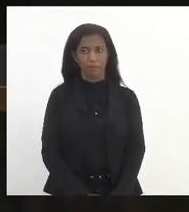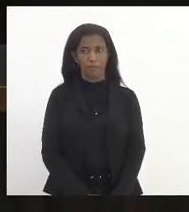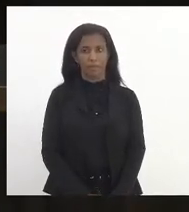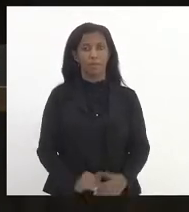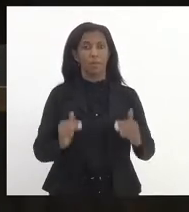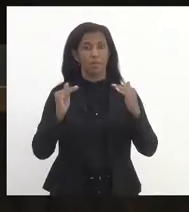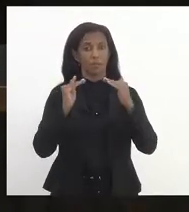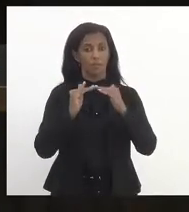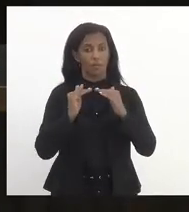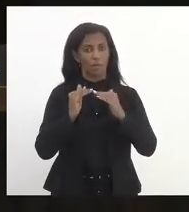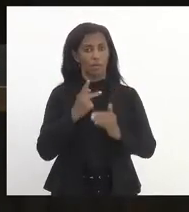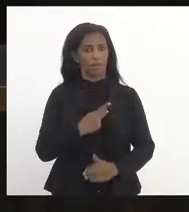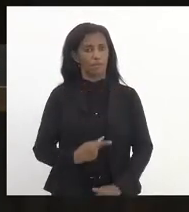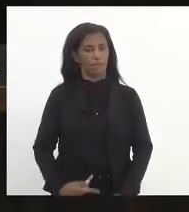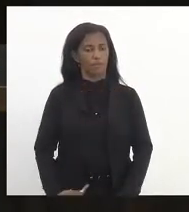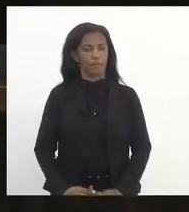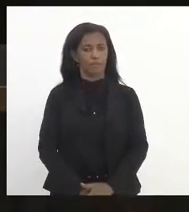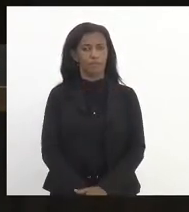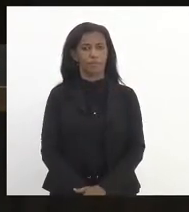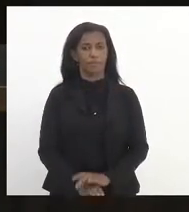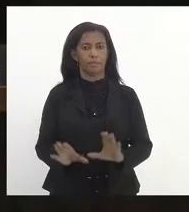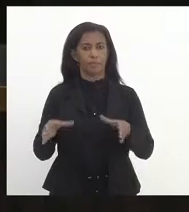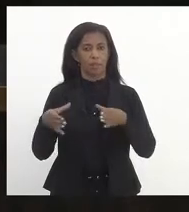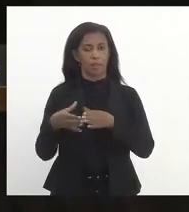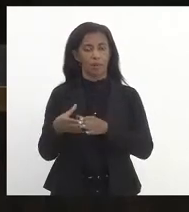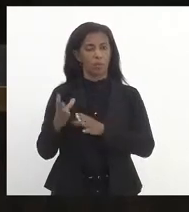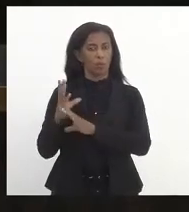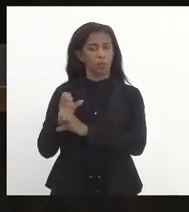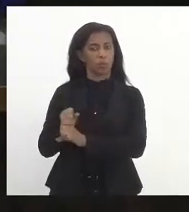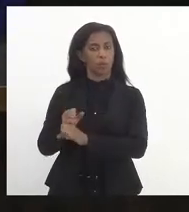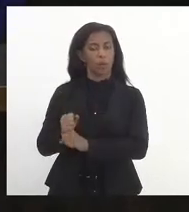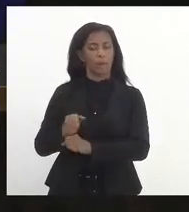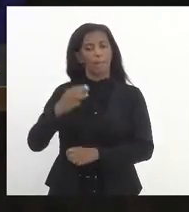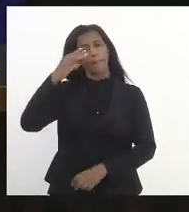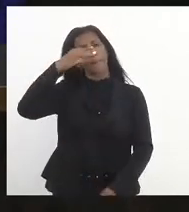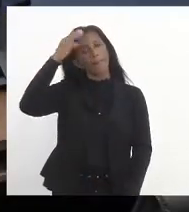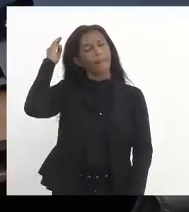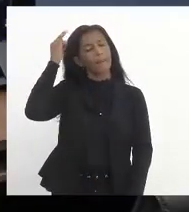Favorável, senhor presidente. Pela Comissão de Orçamento, deputado Márcio Pacheco.